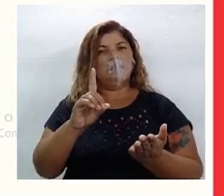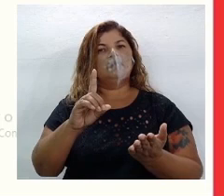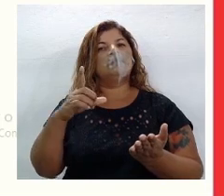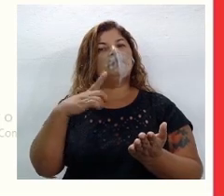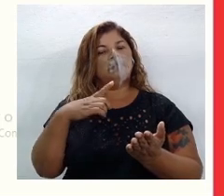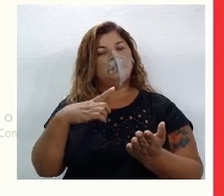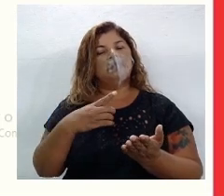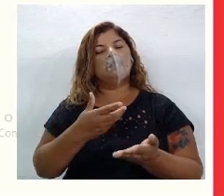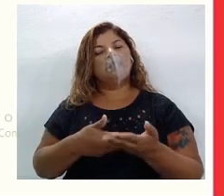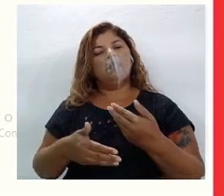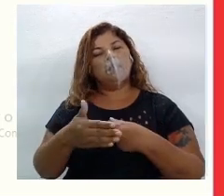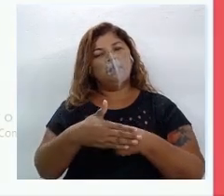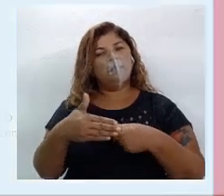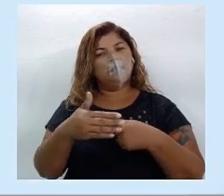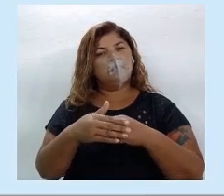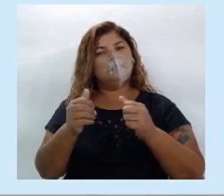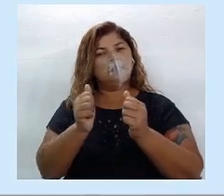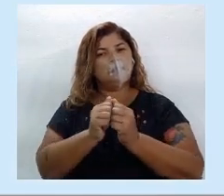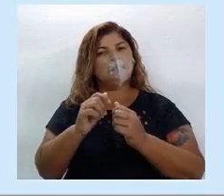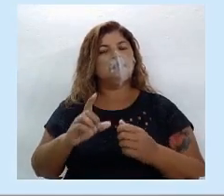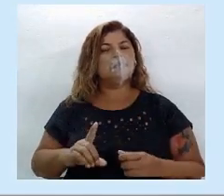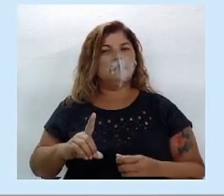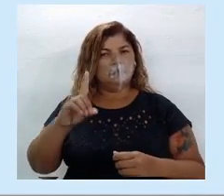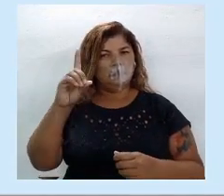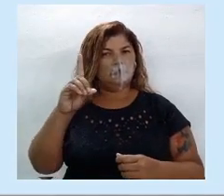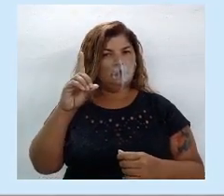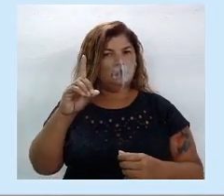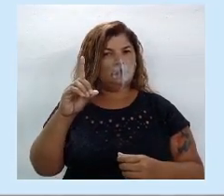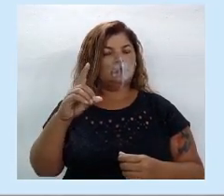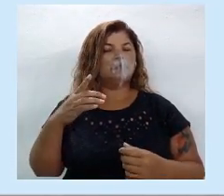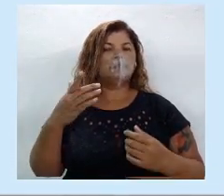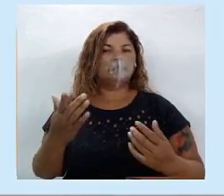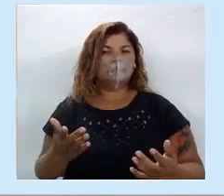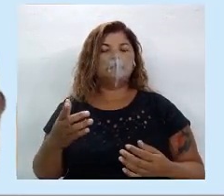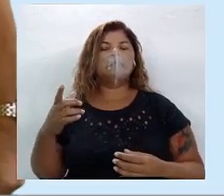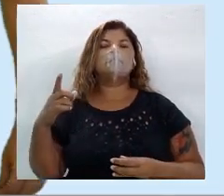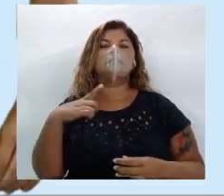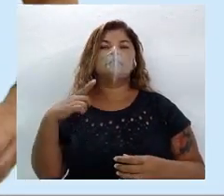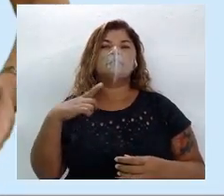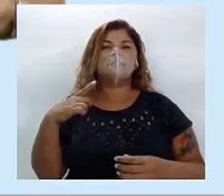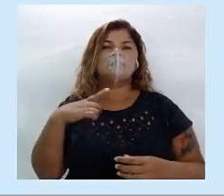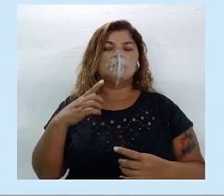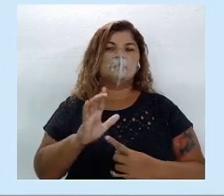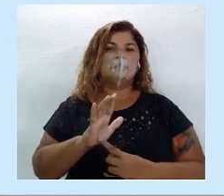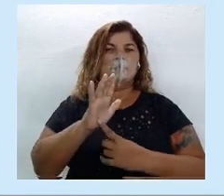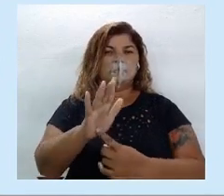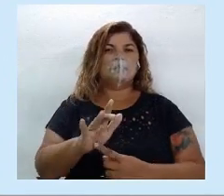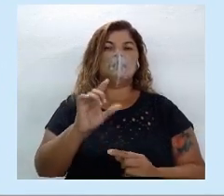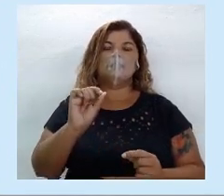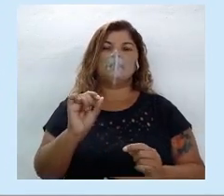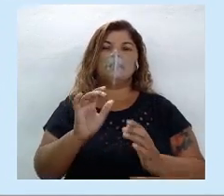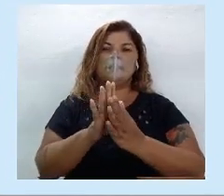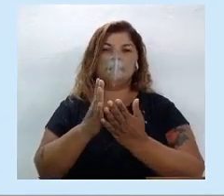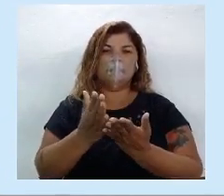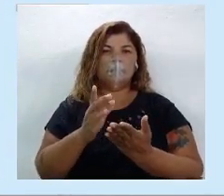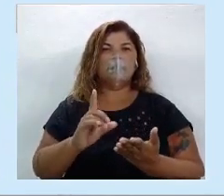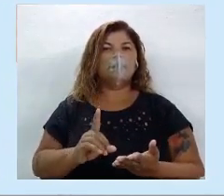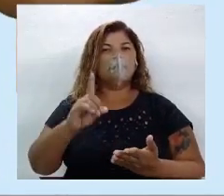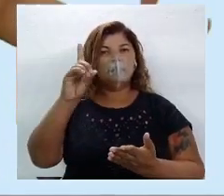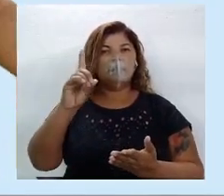maior harmonia com Deus. Cortando para mim, nós temos a seguinte questão. Então, a Bíblia passou a